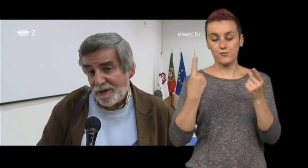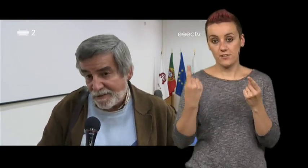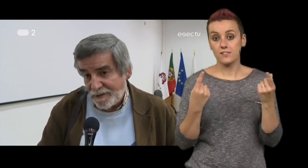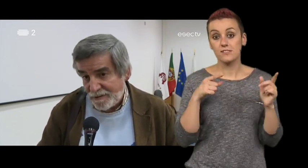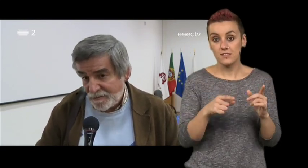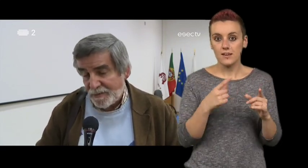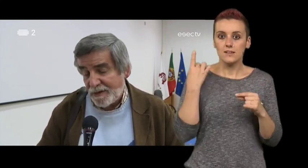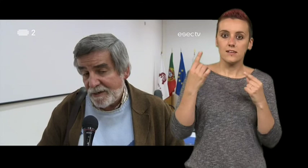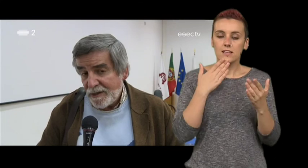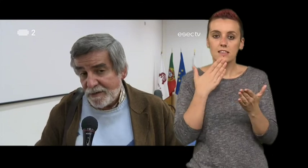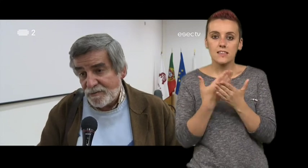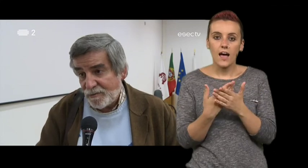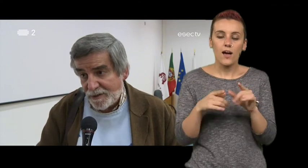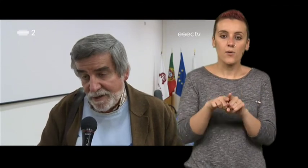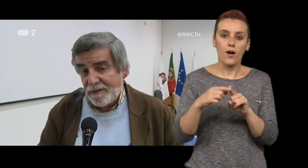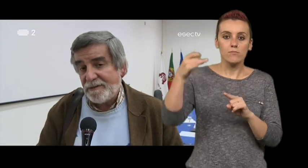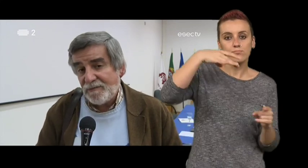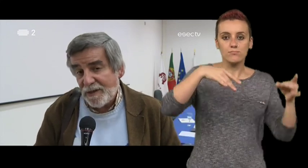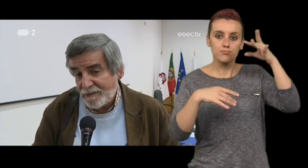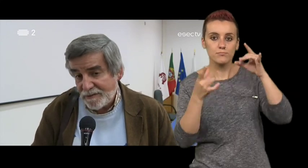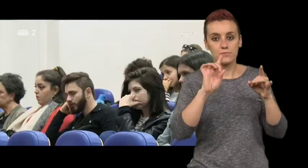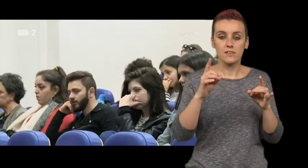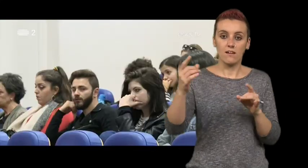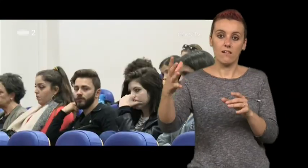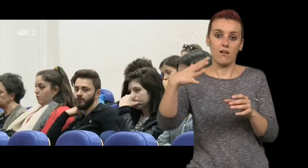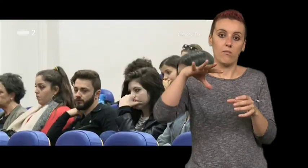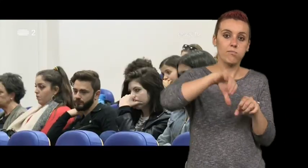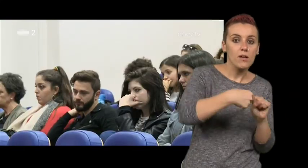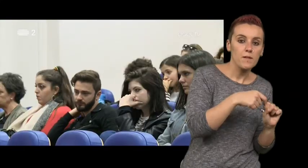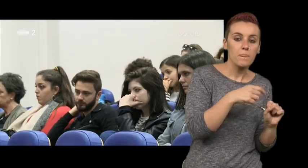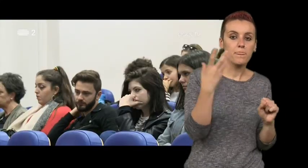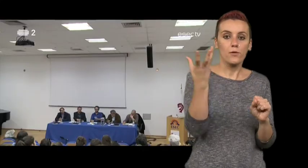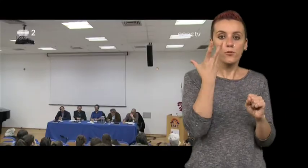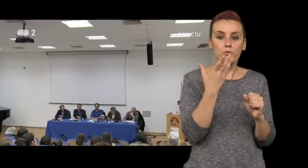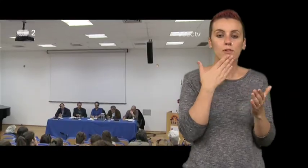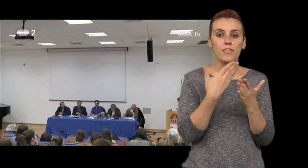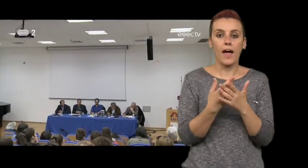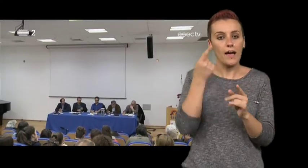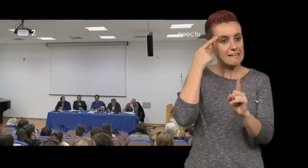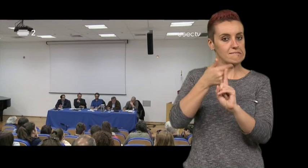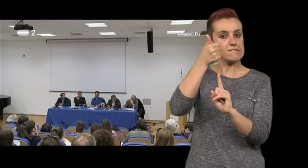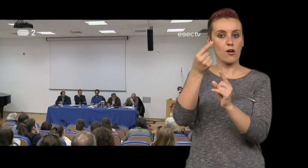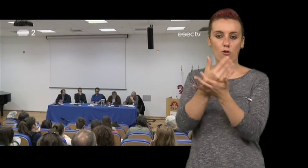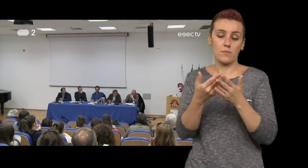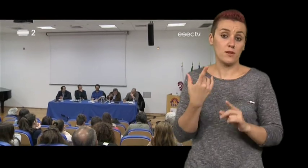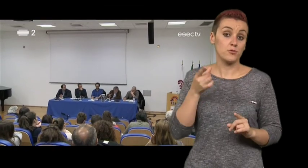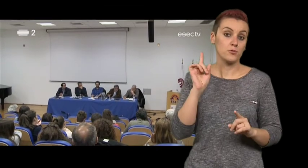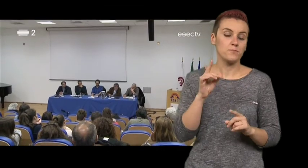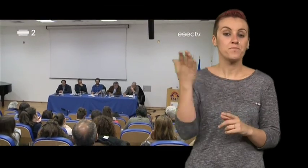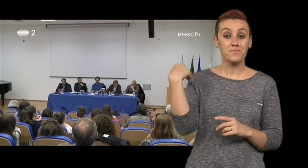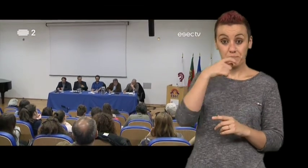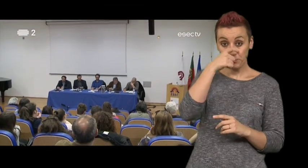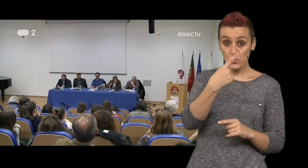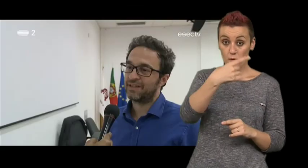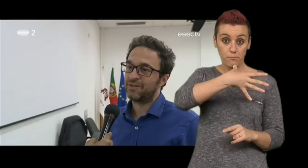e autênticos, de maneira a não subordinar as atividades culturais às dinâmicas meramente economicistas. Um dos